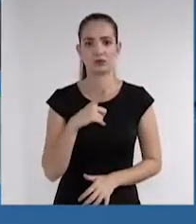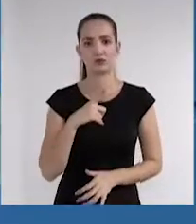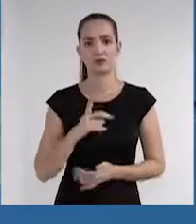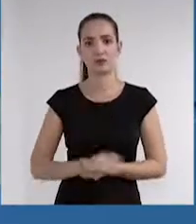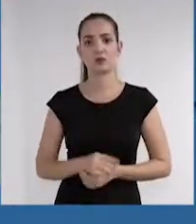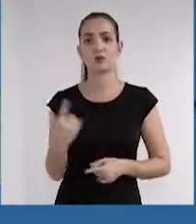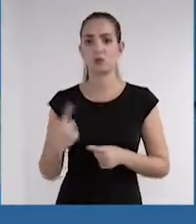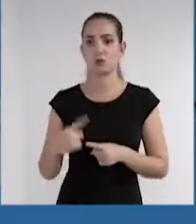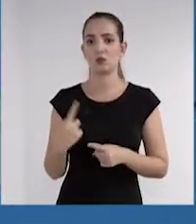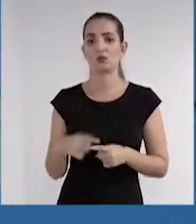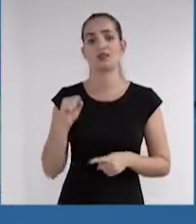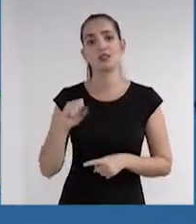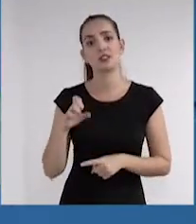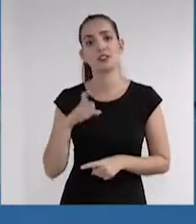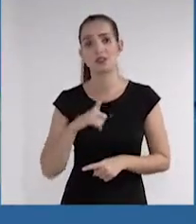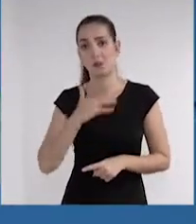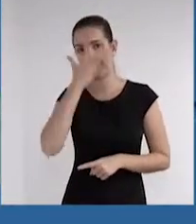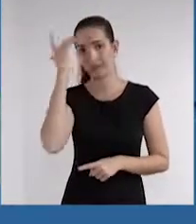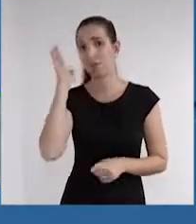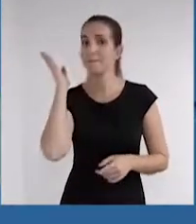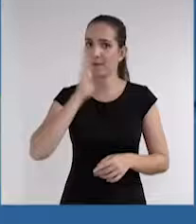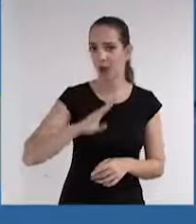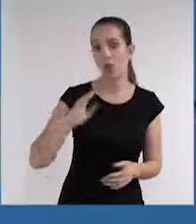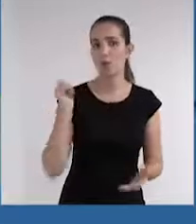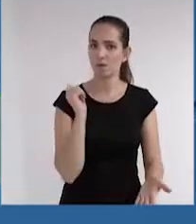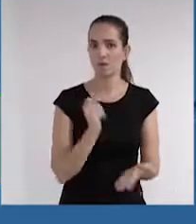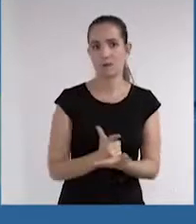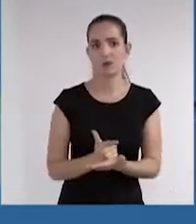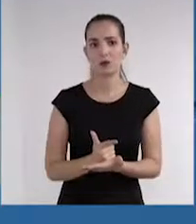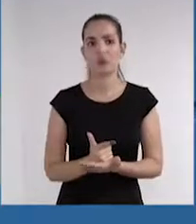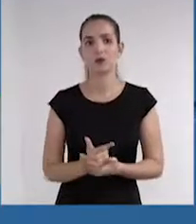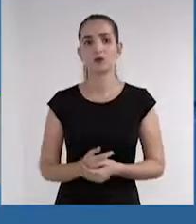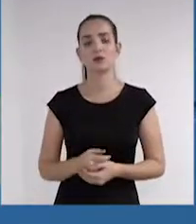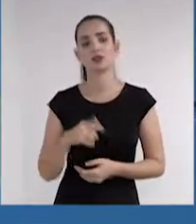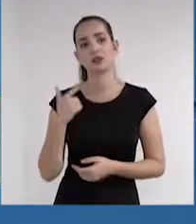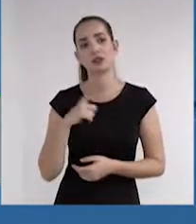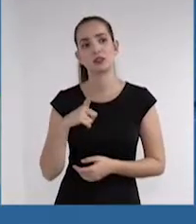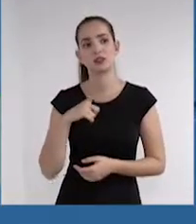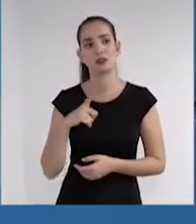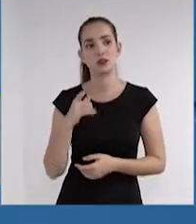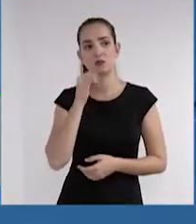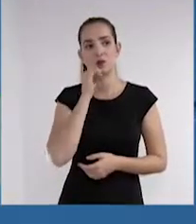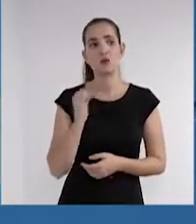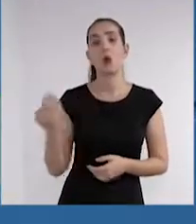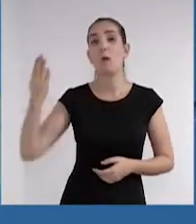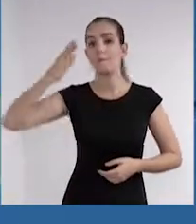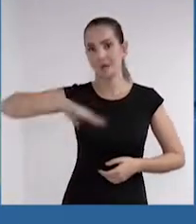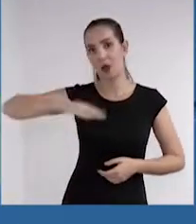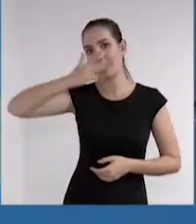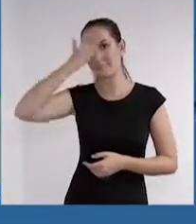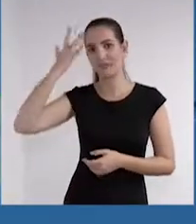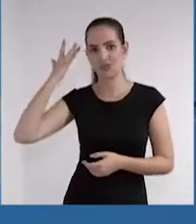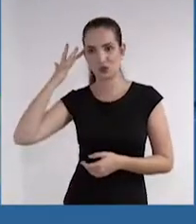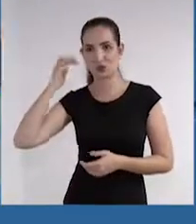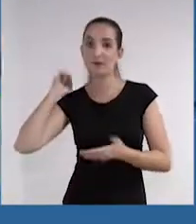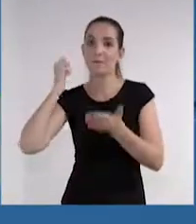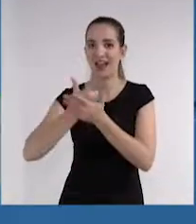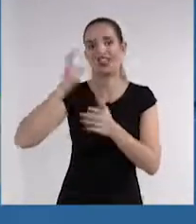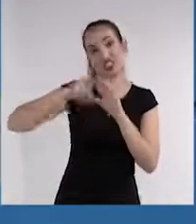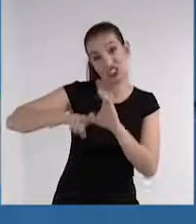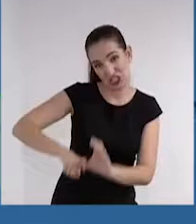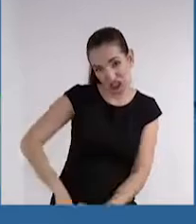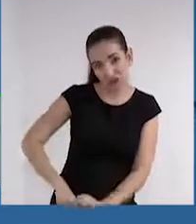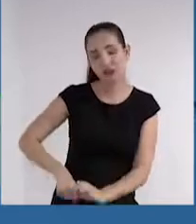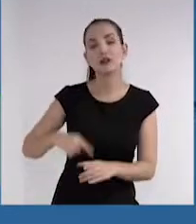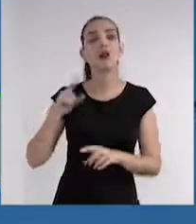porque se tiver um mal pagador, 100 bom pagador paga pelo preço do mal pagador. E